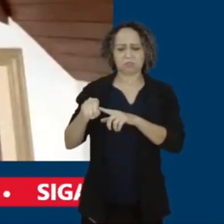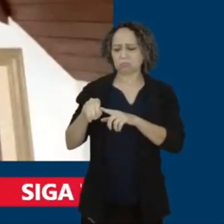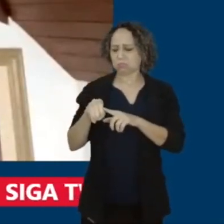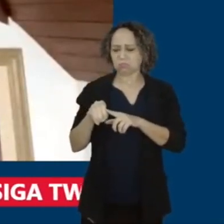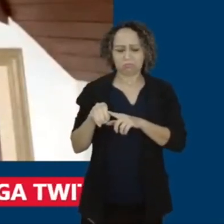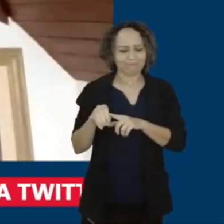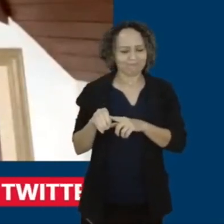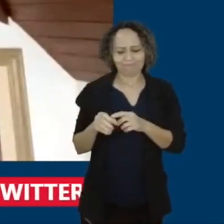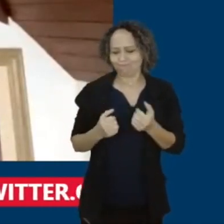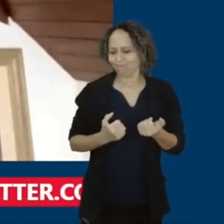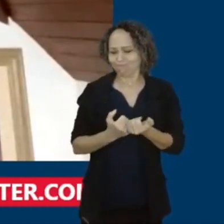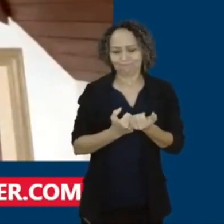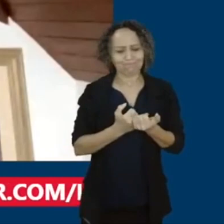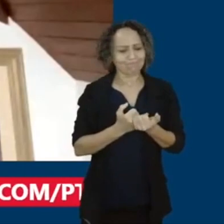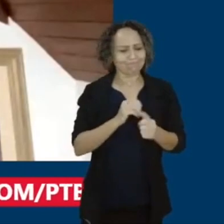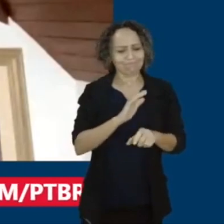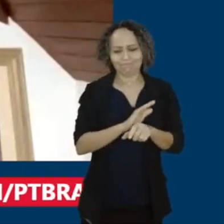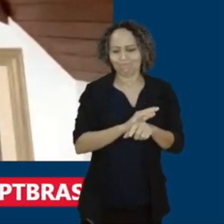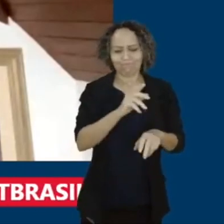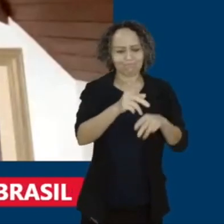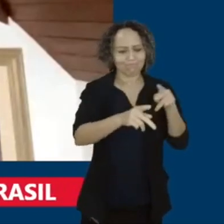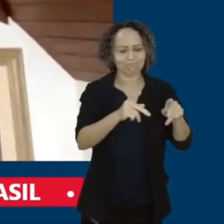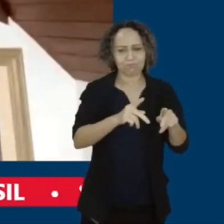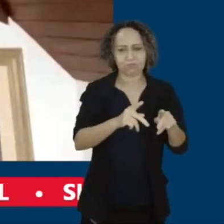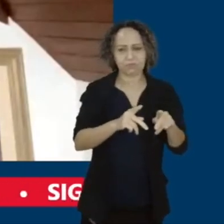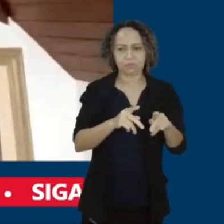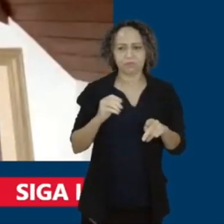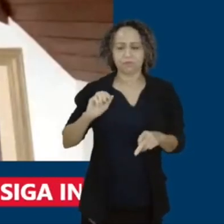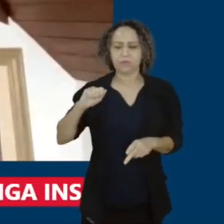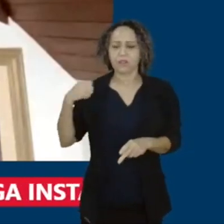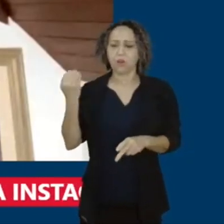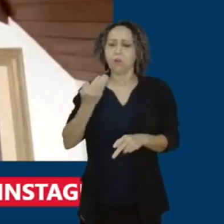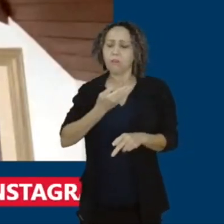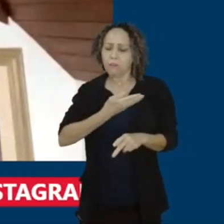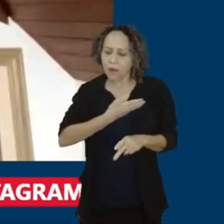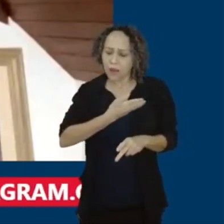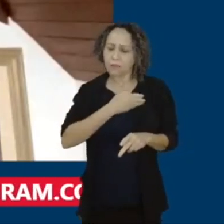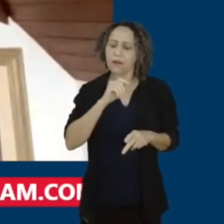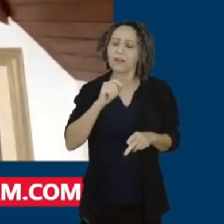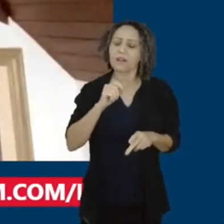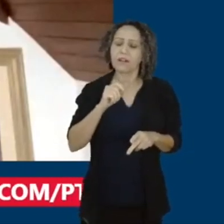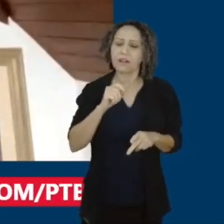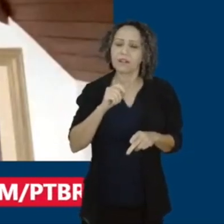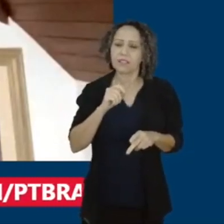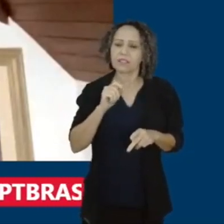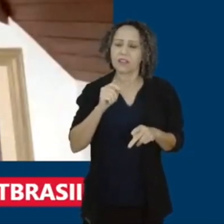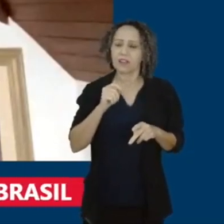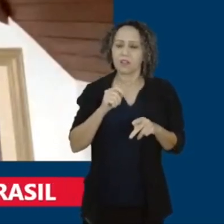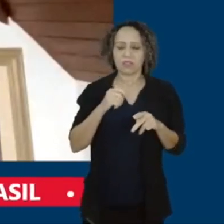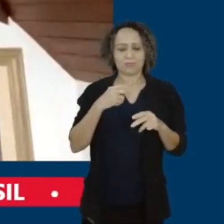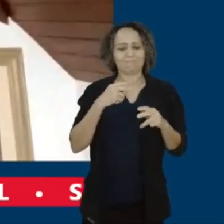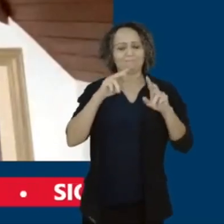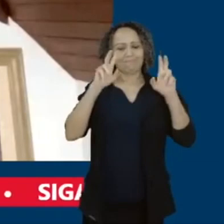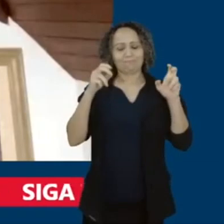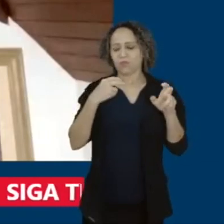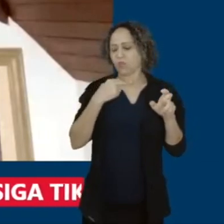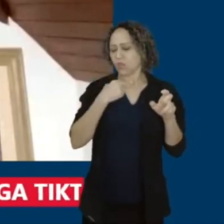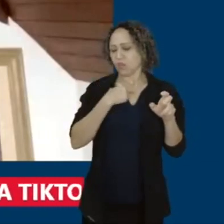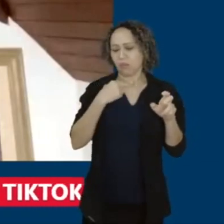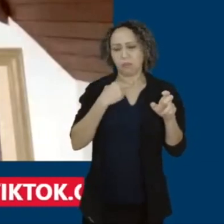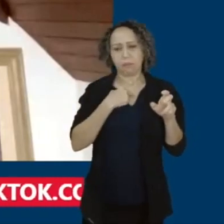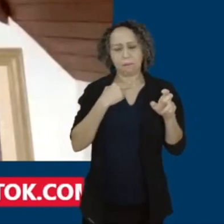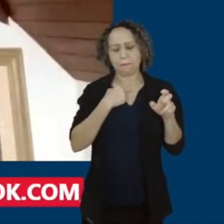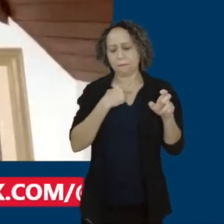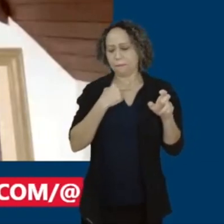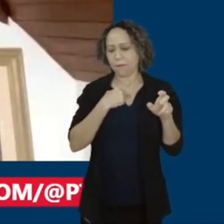Francisco, não se pode servir a Deus e a Mamon. E Mamon é uma palavra hebraica que significa dinheiro. O